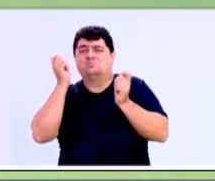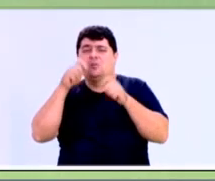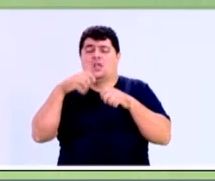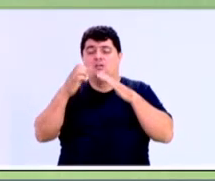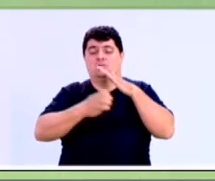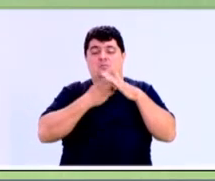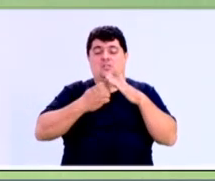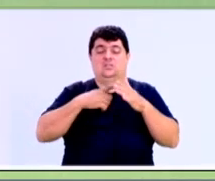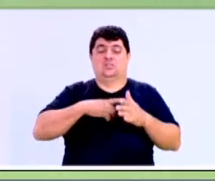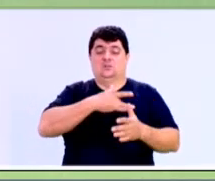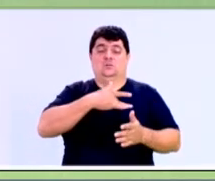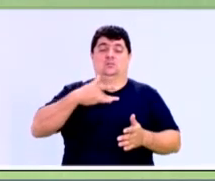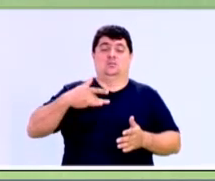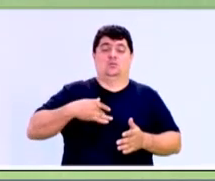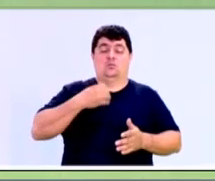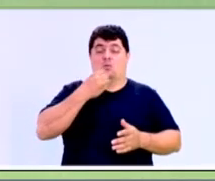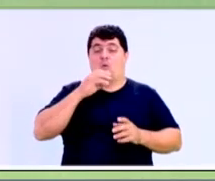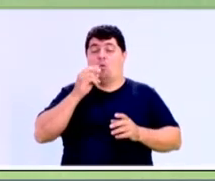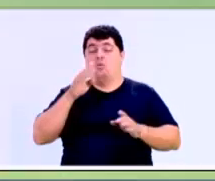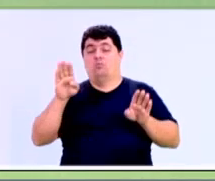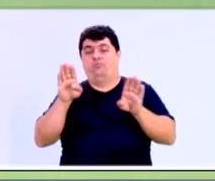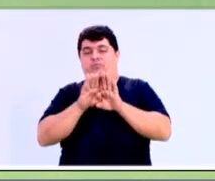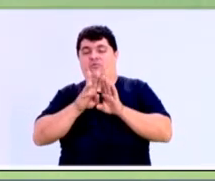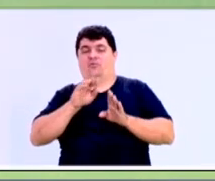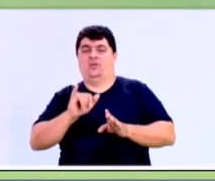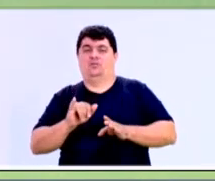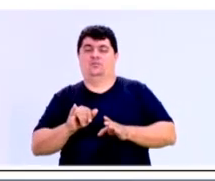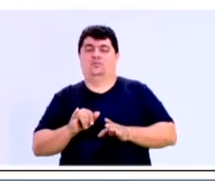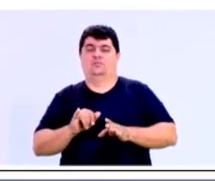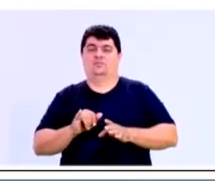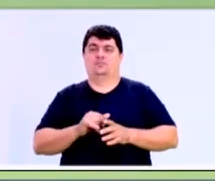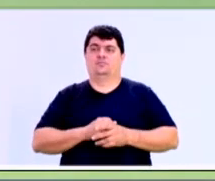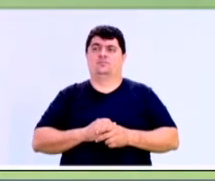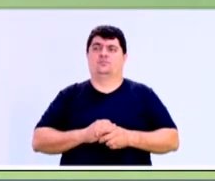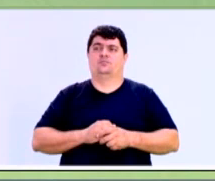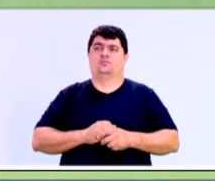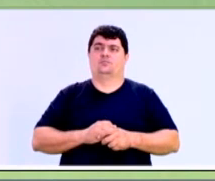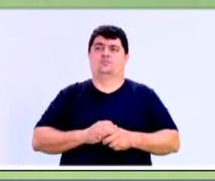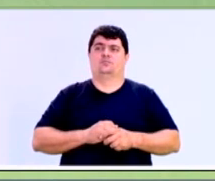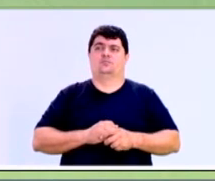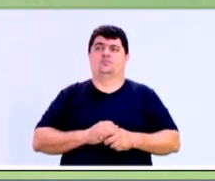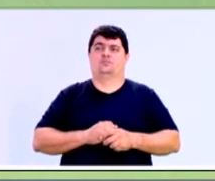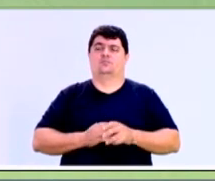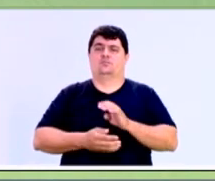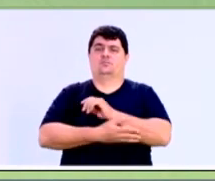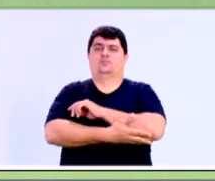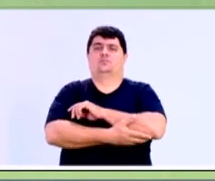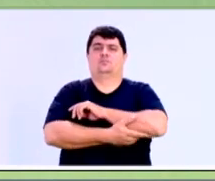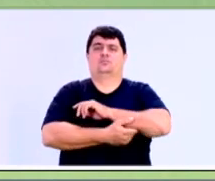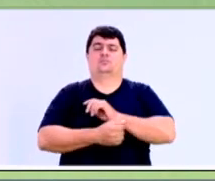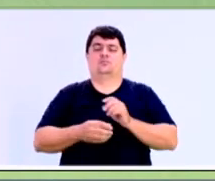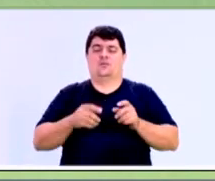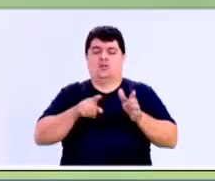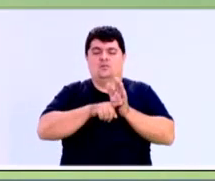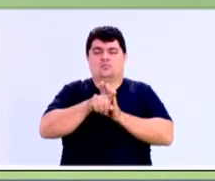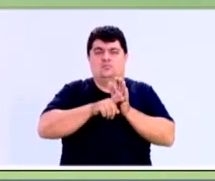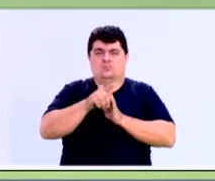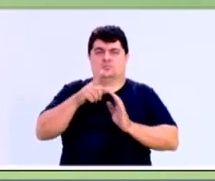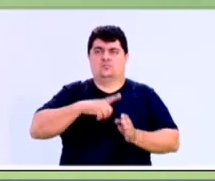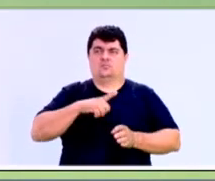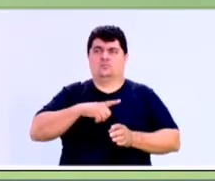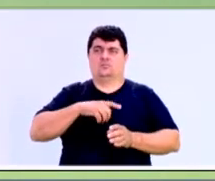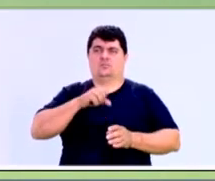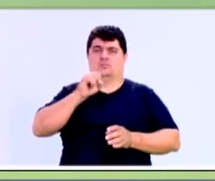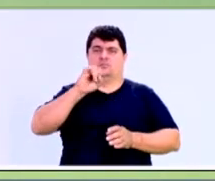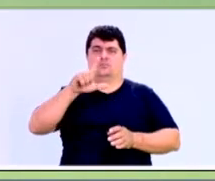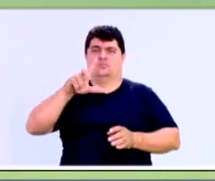empresas estão num processo de falência. Ok? Então, assim, dentro dessas pesquisas, essa do Silva,